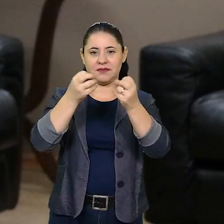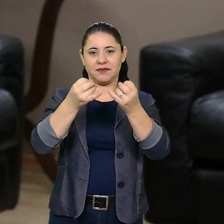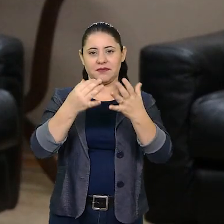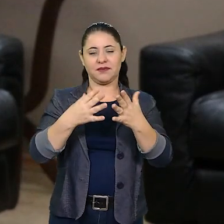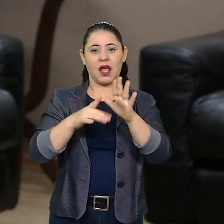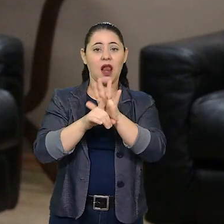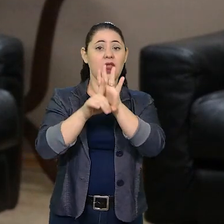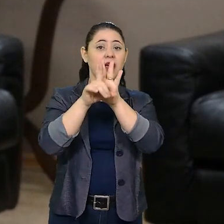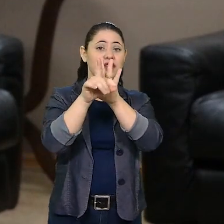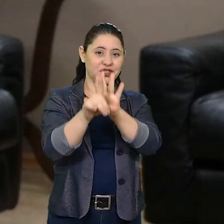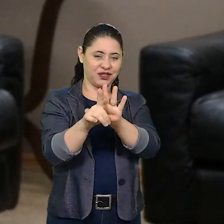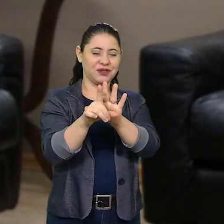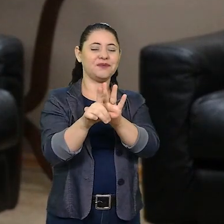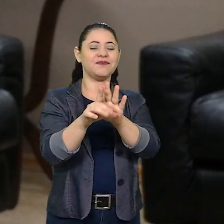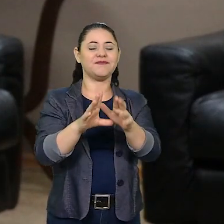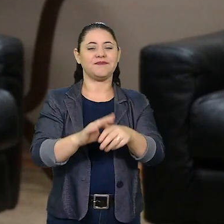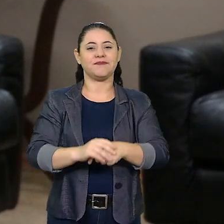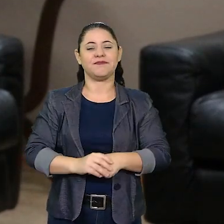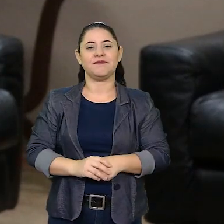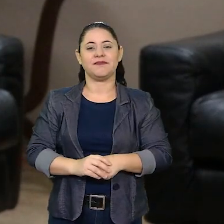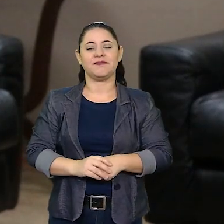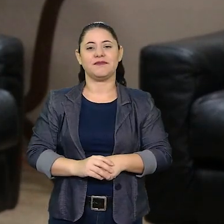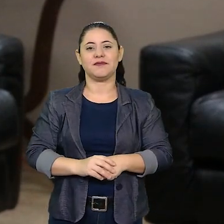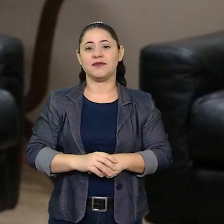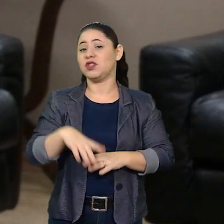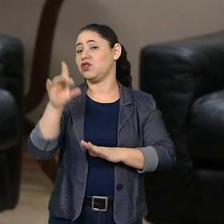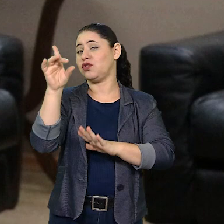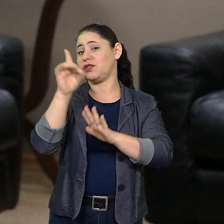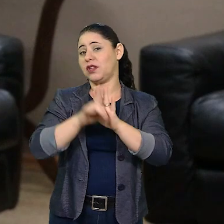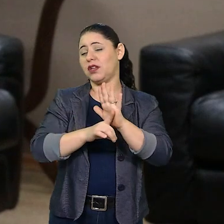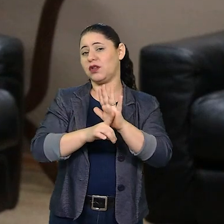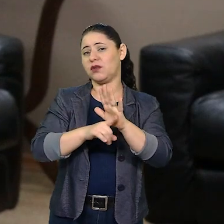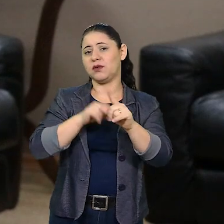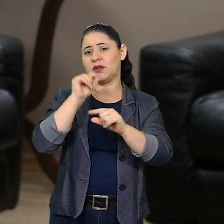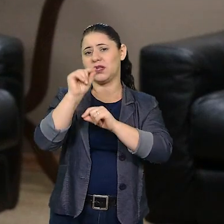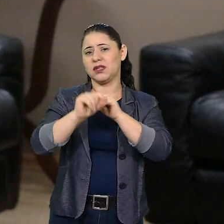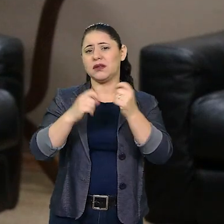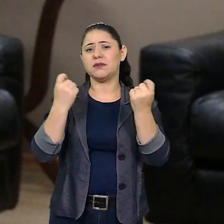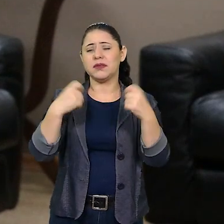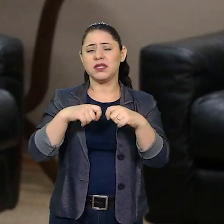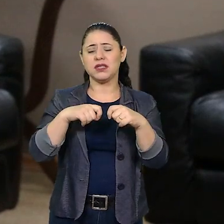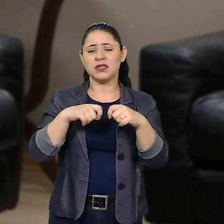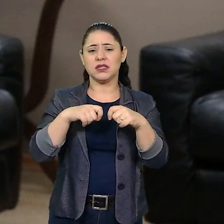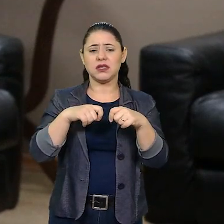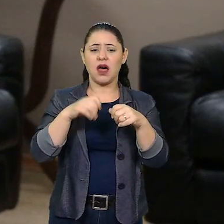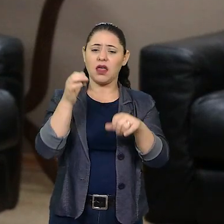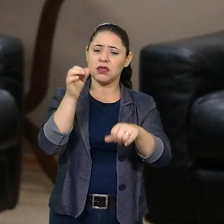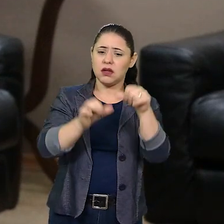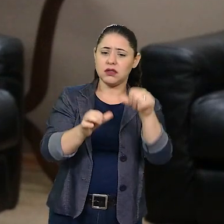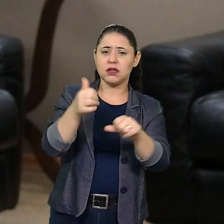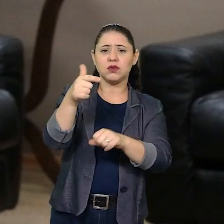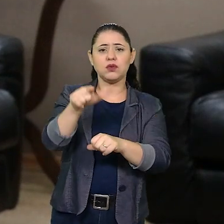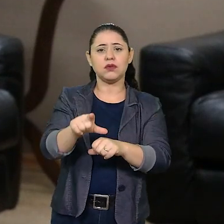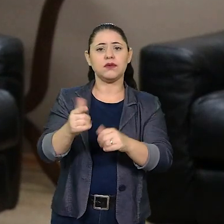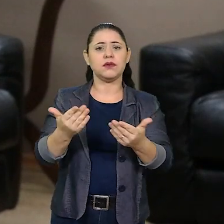falando sobre legislação, né? Sobre direitos. O que, que precisa ser revisto?